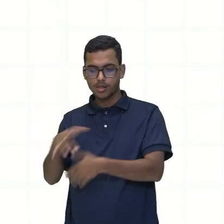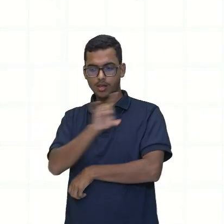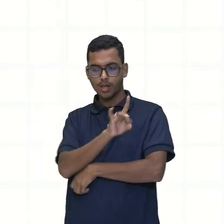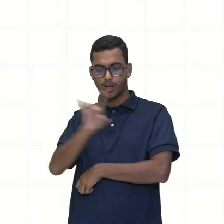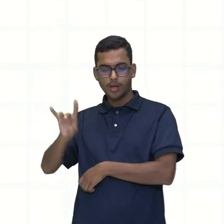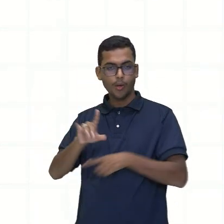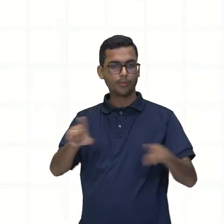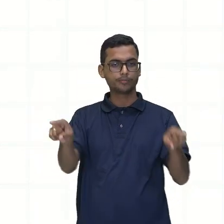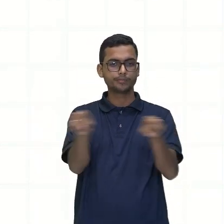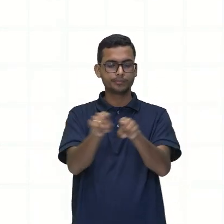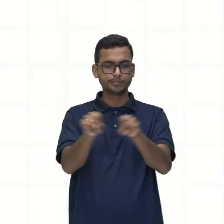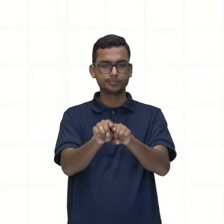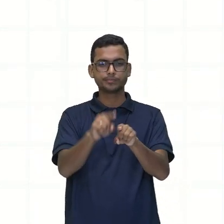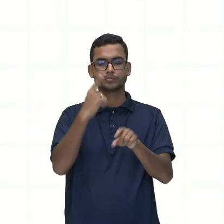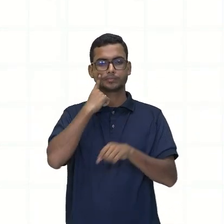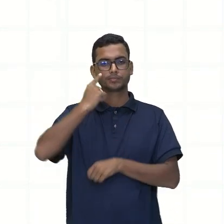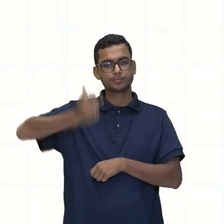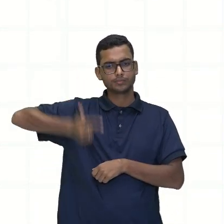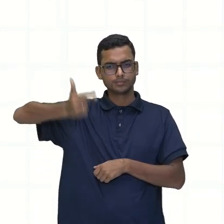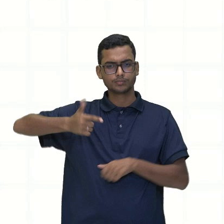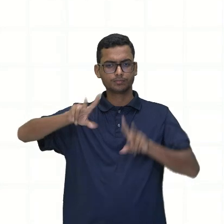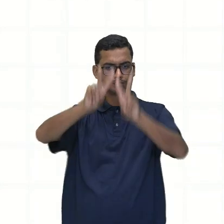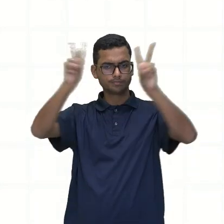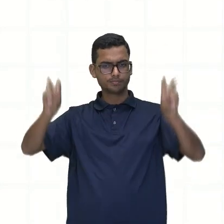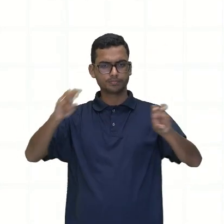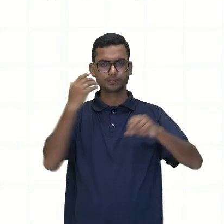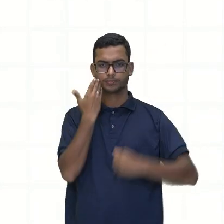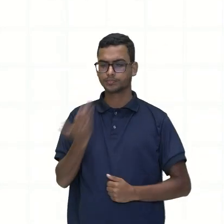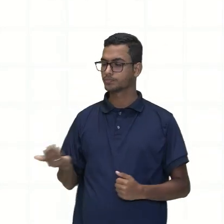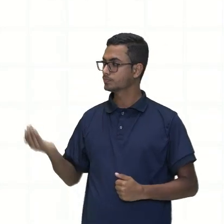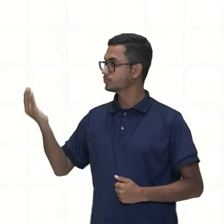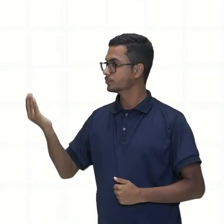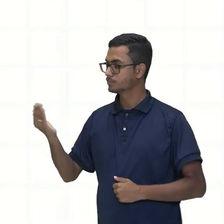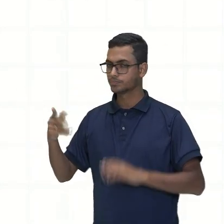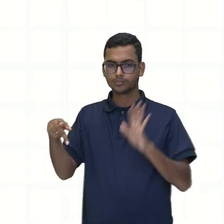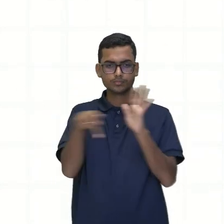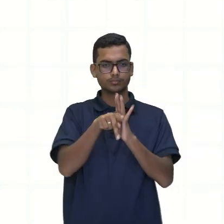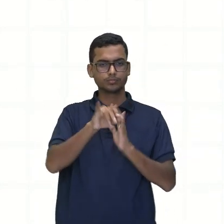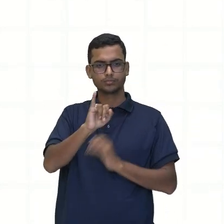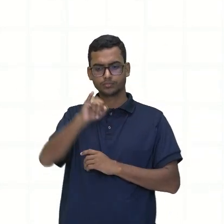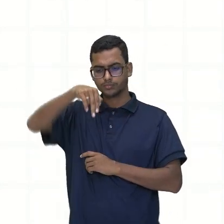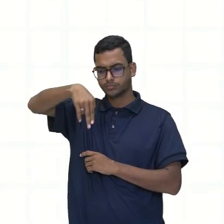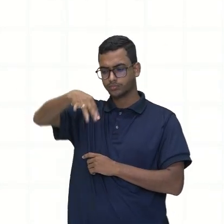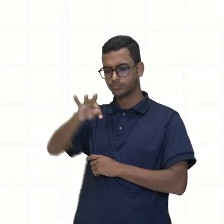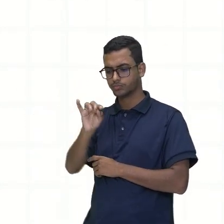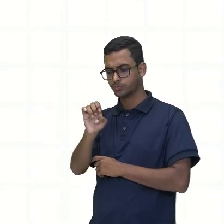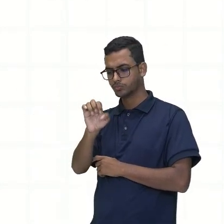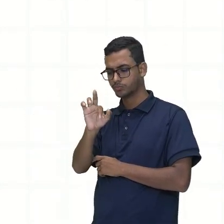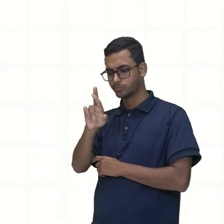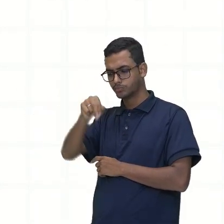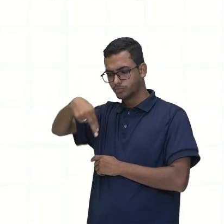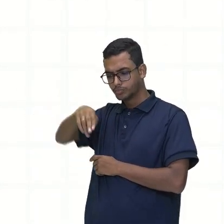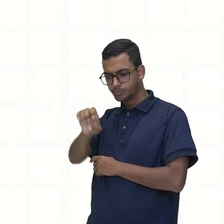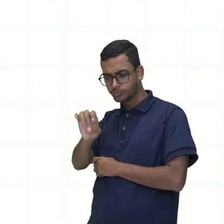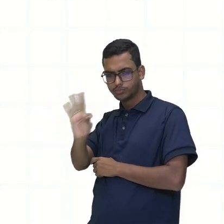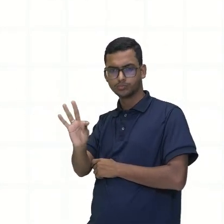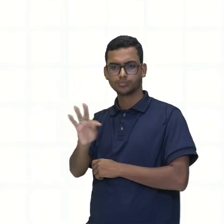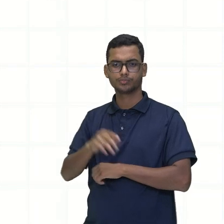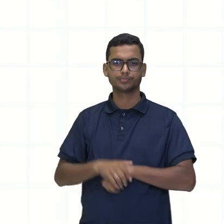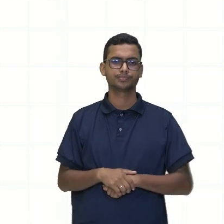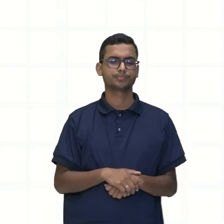The Internet, olha aí a palavra repetindo, né? The Internet